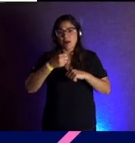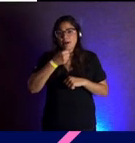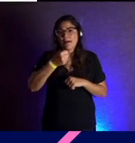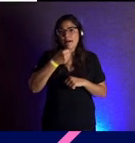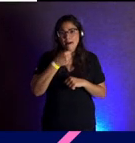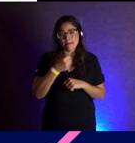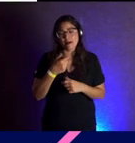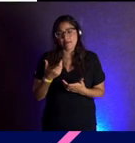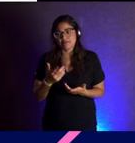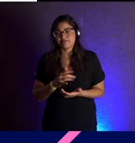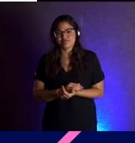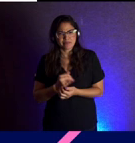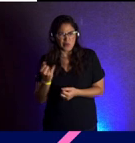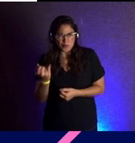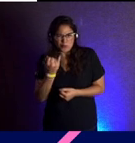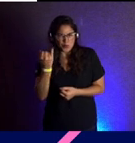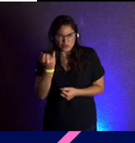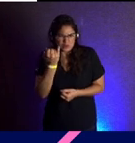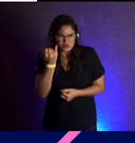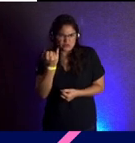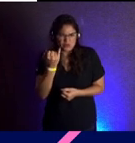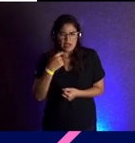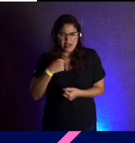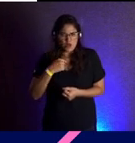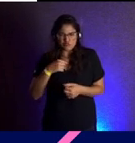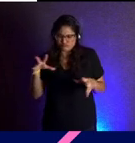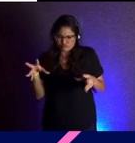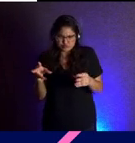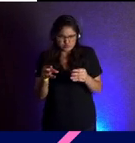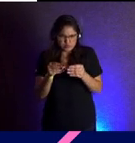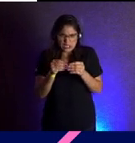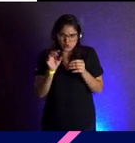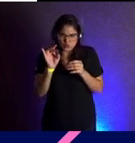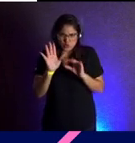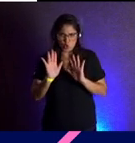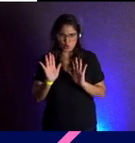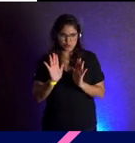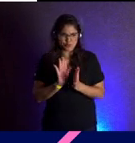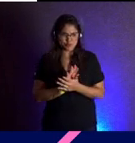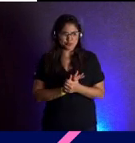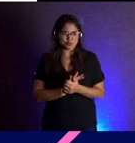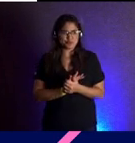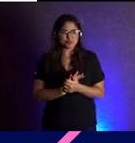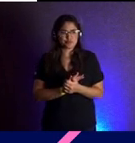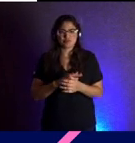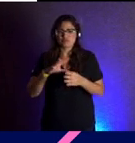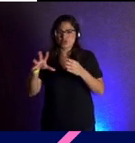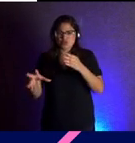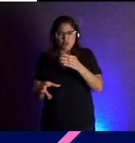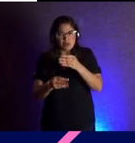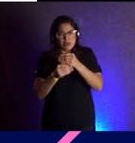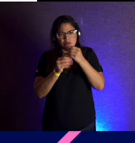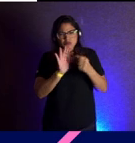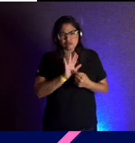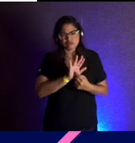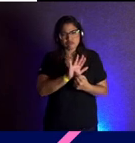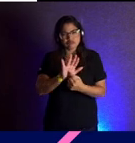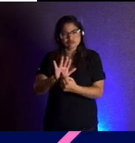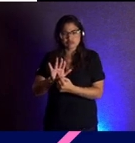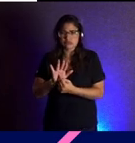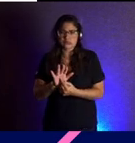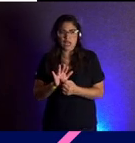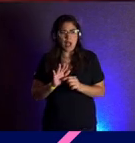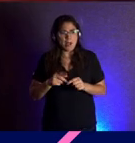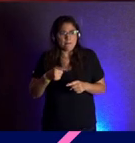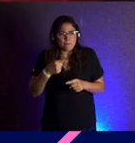né? Foi aquele catadão, sabe? Mas para mostrar aqui, assim, ó, a informação está chegando na